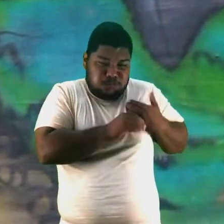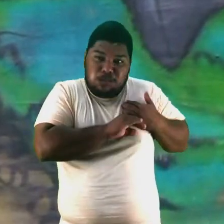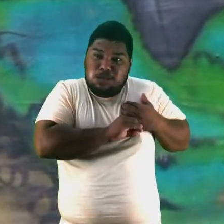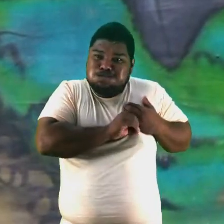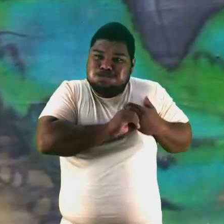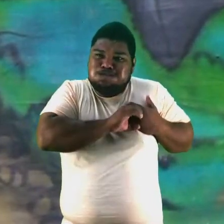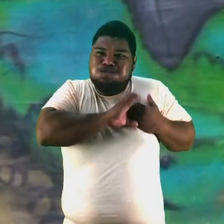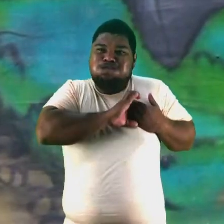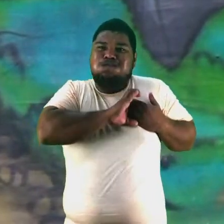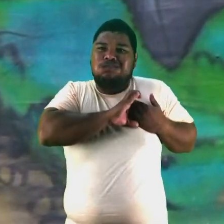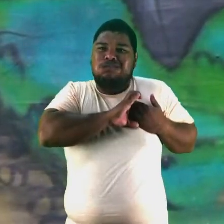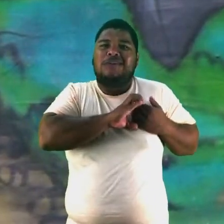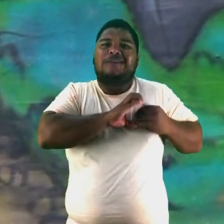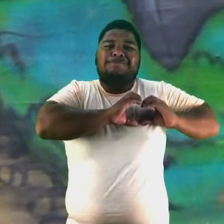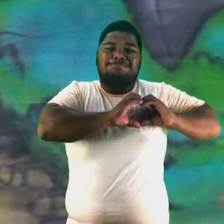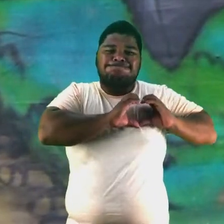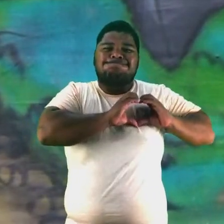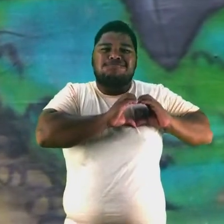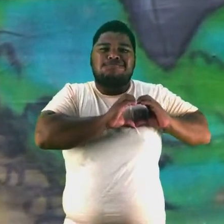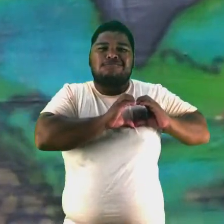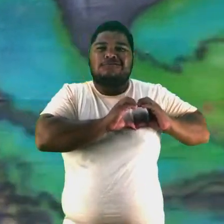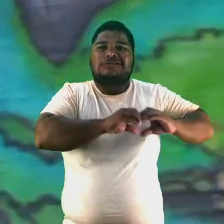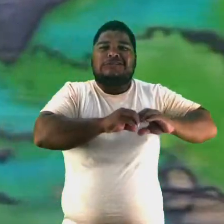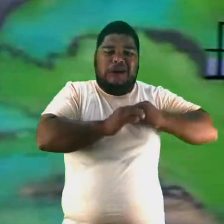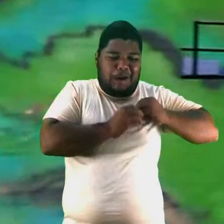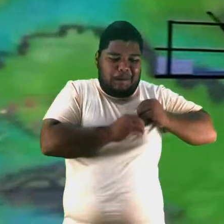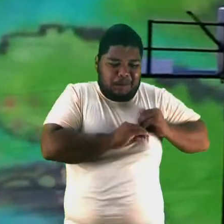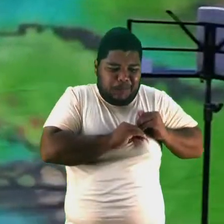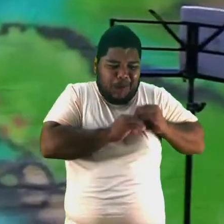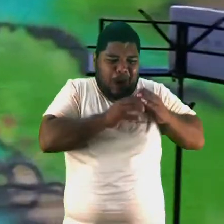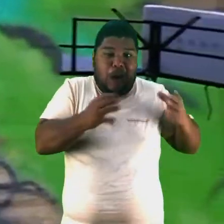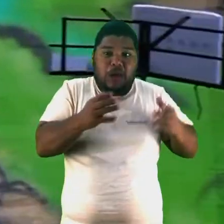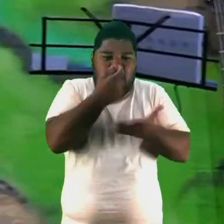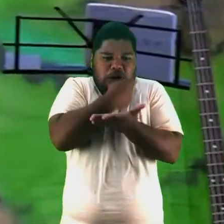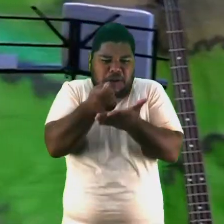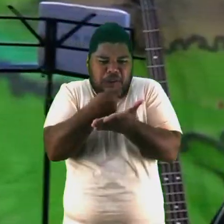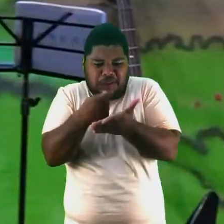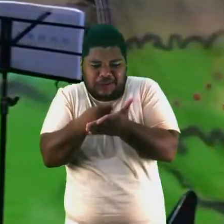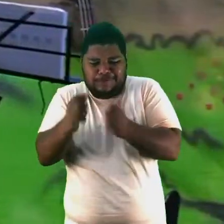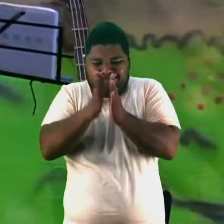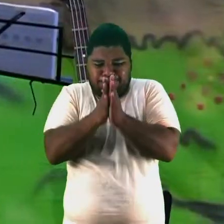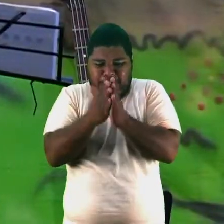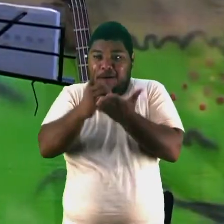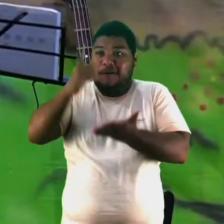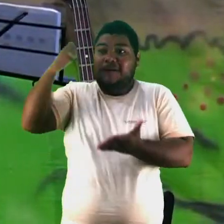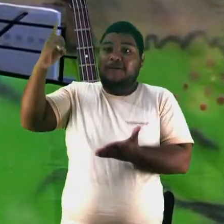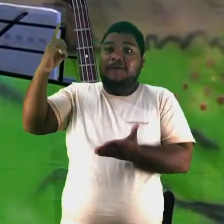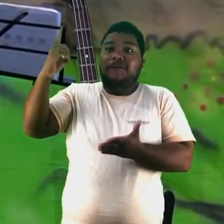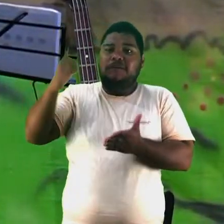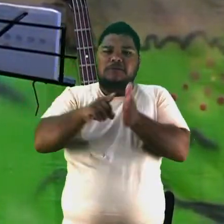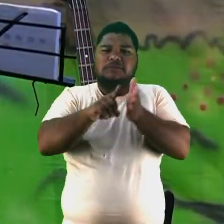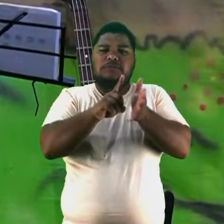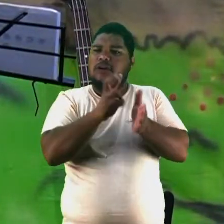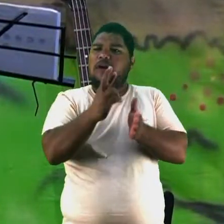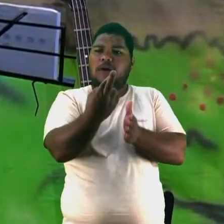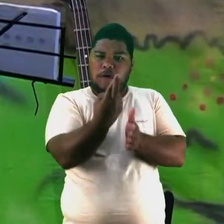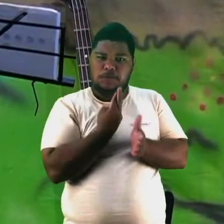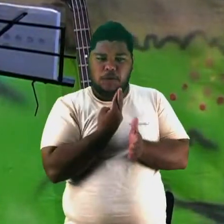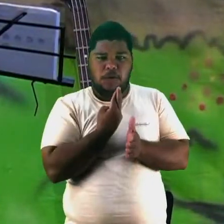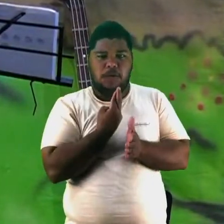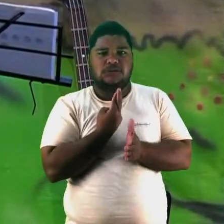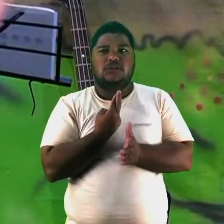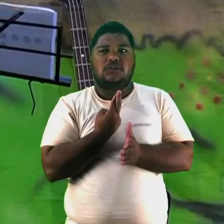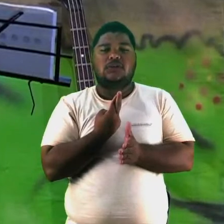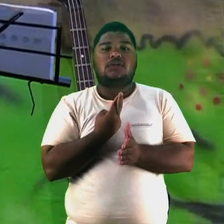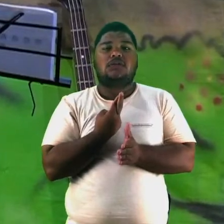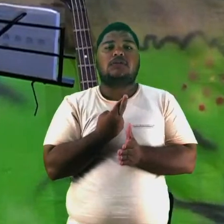nós temos esse vazio preenchido. É nas Escrituras que nós temos as respostas. O porquê que eu estou aqui, para onde eu vou, o